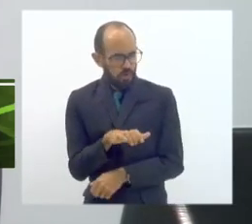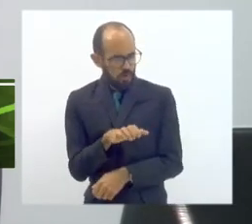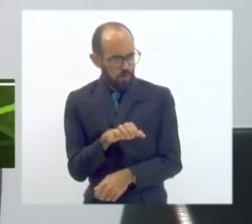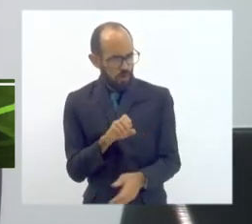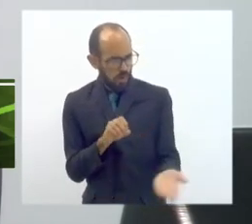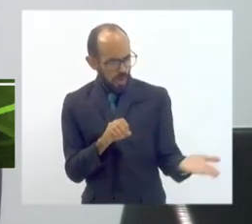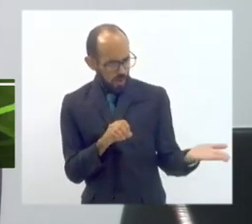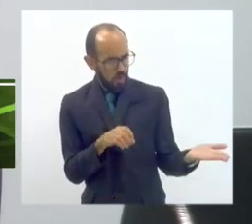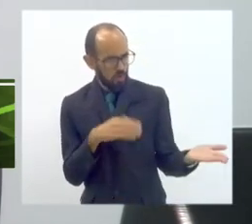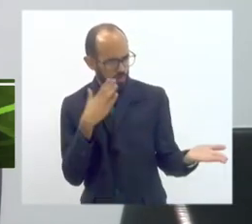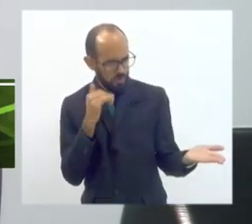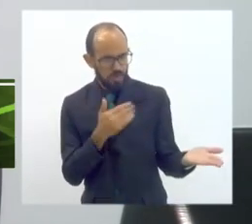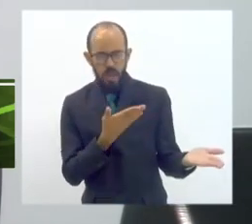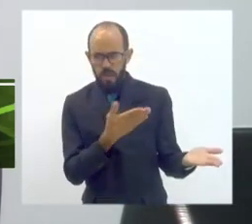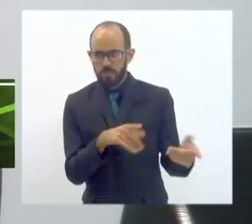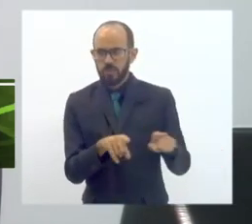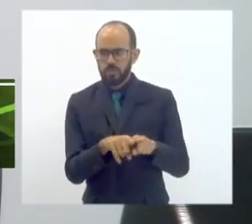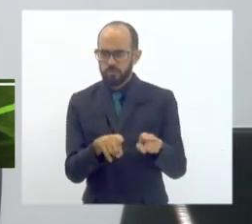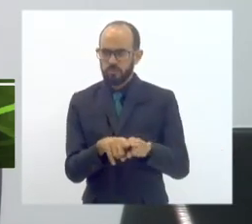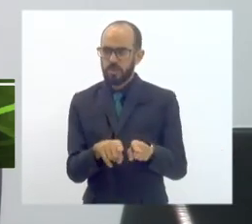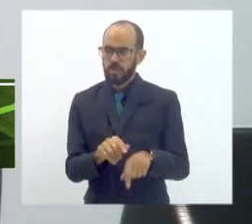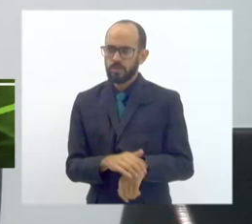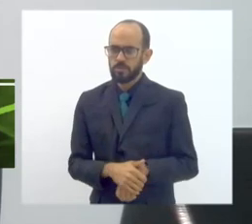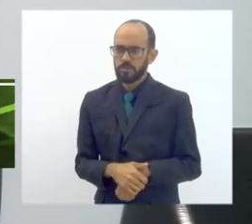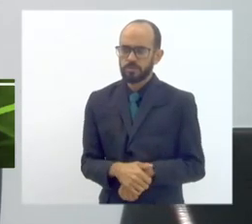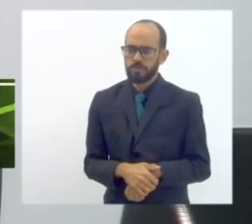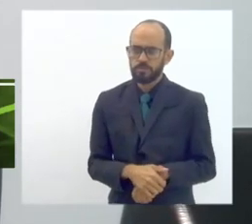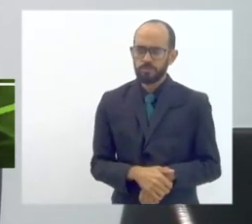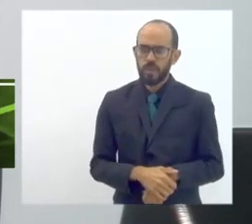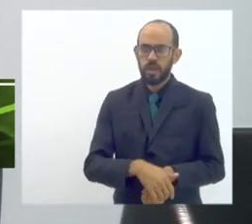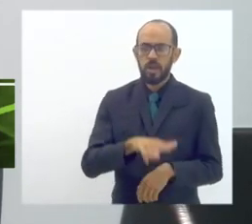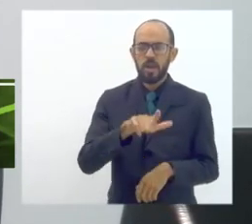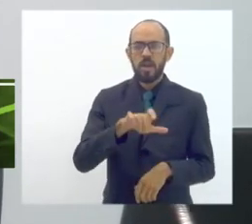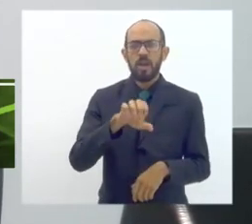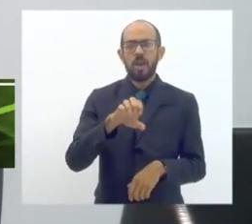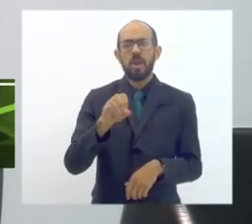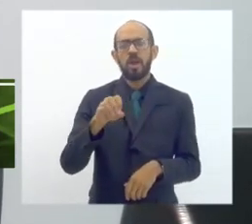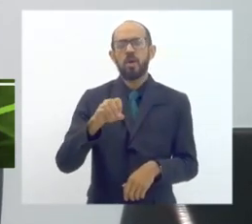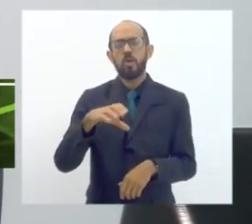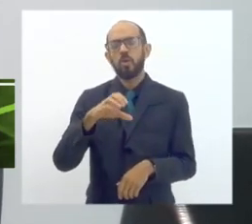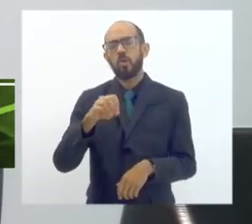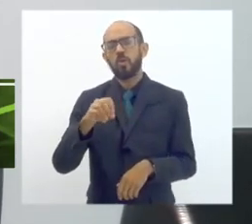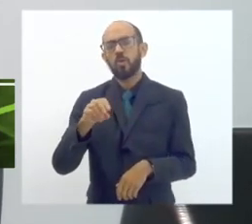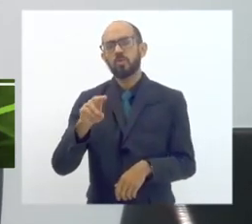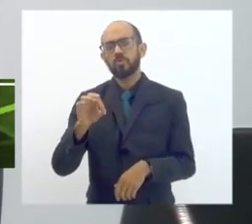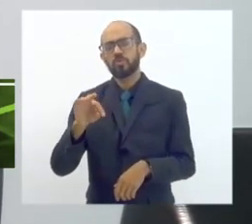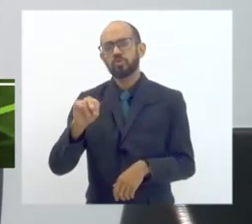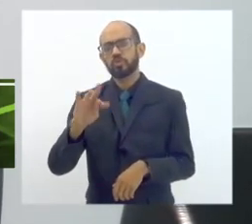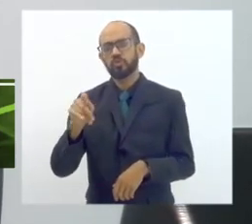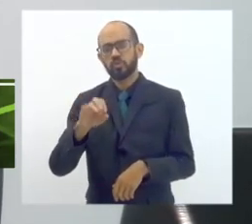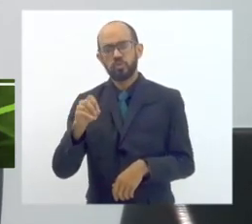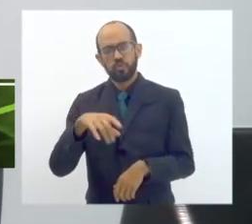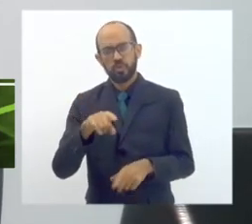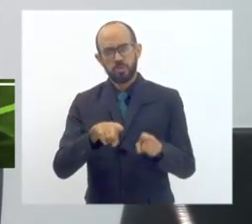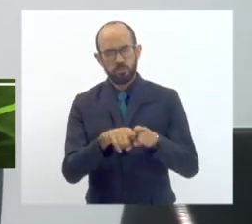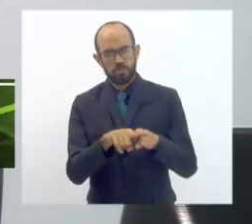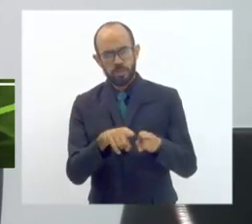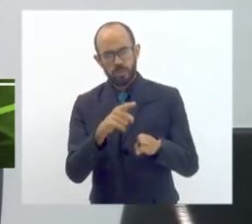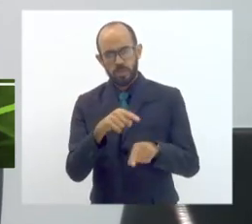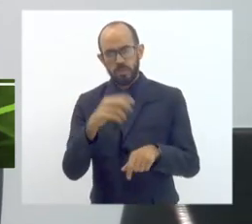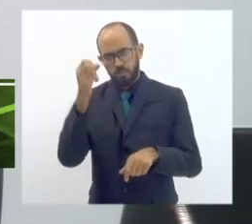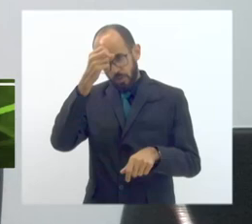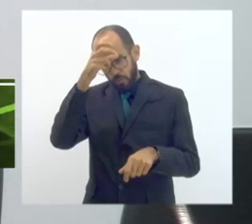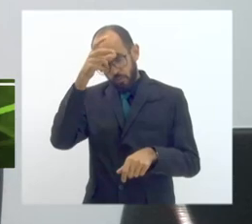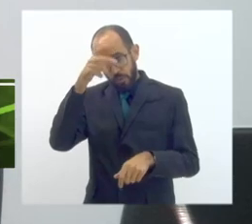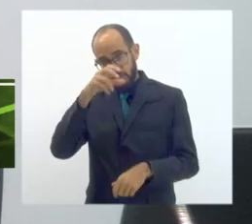que eu não estou vendo ele mais aqui, mas... Hein? Está lá atrás, Léo Coutinho. Então, é muito importante. O prefeito Silvestre